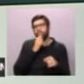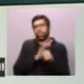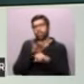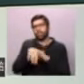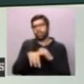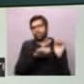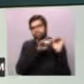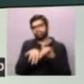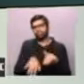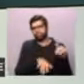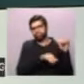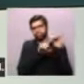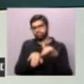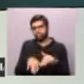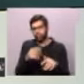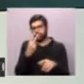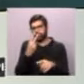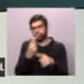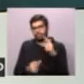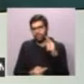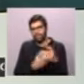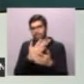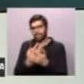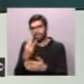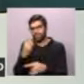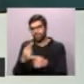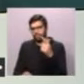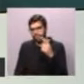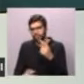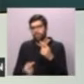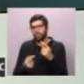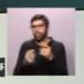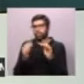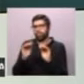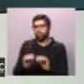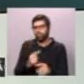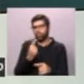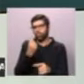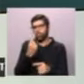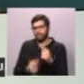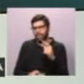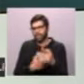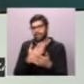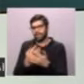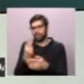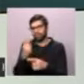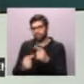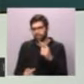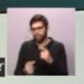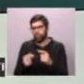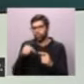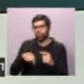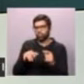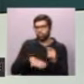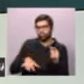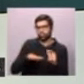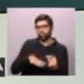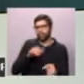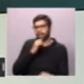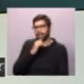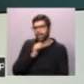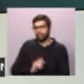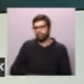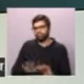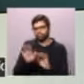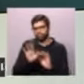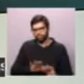de noroeste, com 2,5 metros a 3,5 metros, diminuindo gradualmente para 1,5 metro a 2 metros. Na costa sul do Algarve, a ondulação será